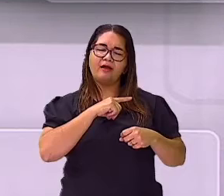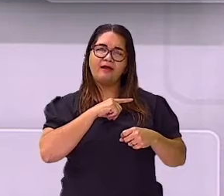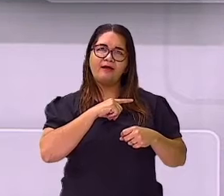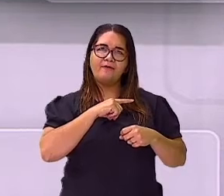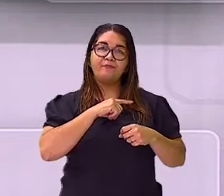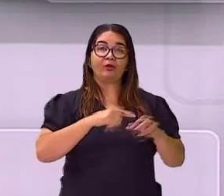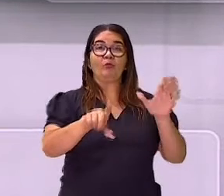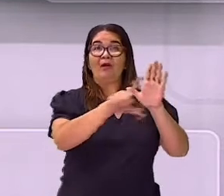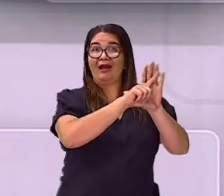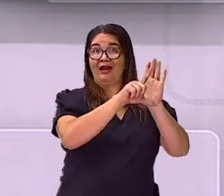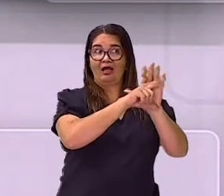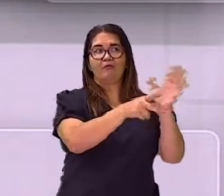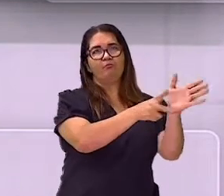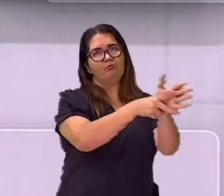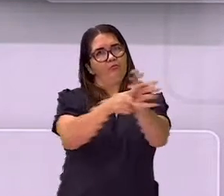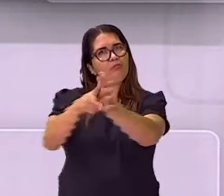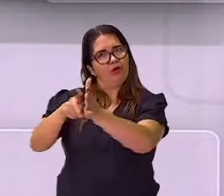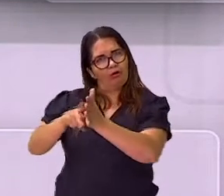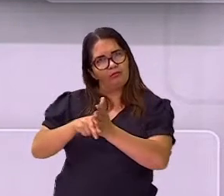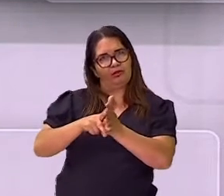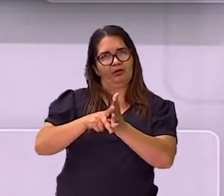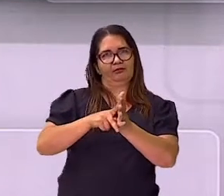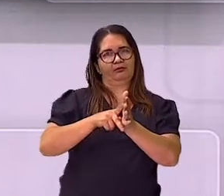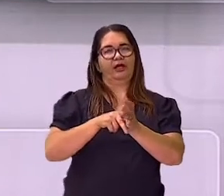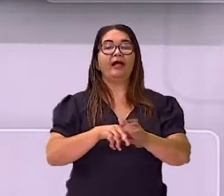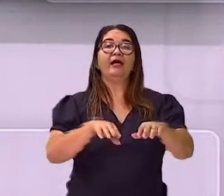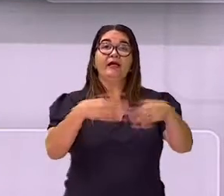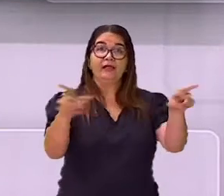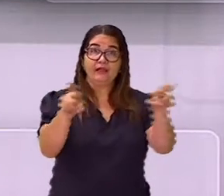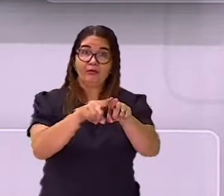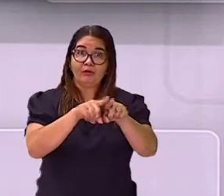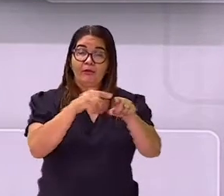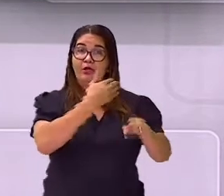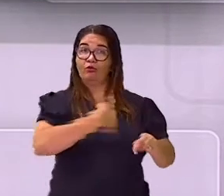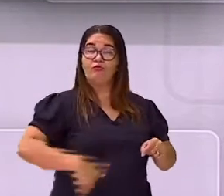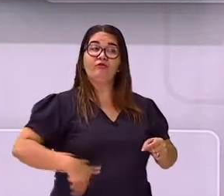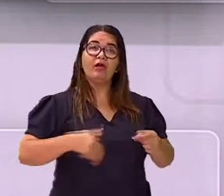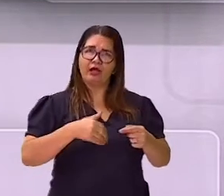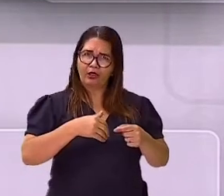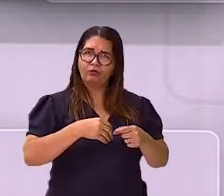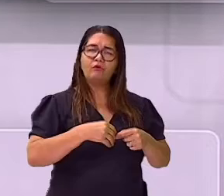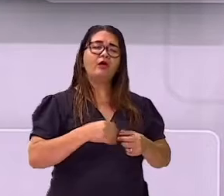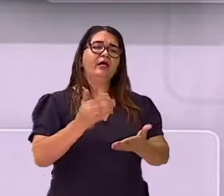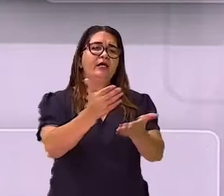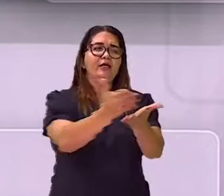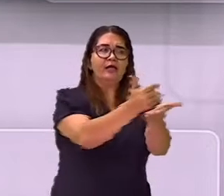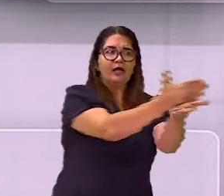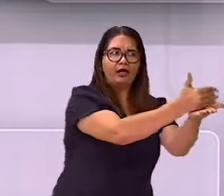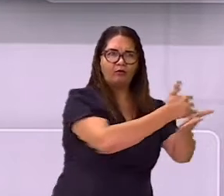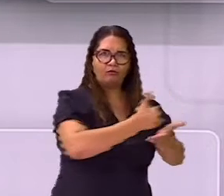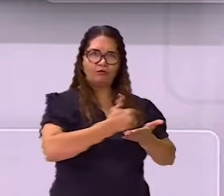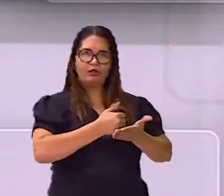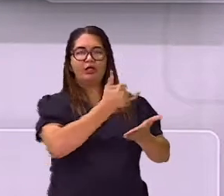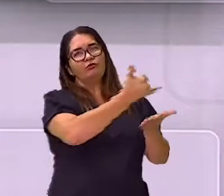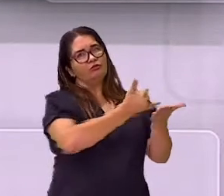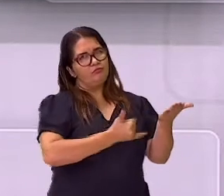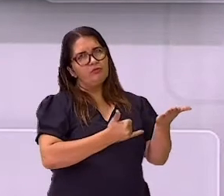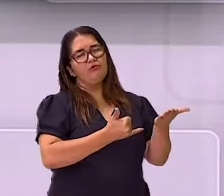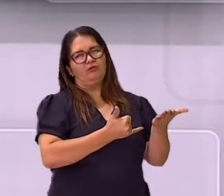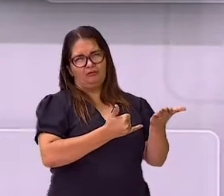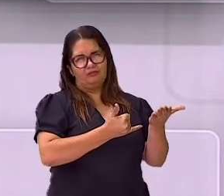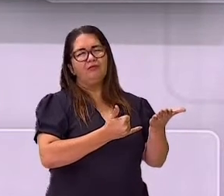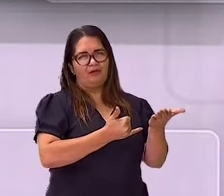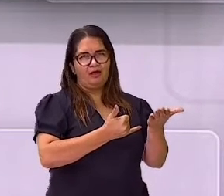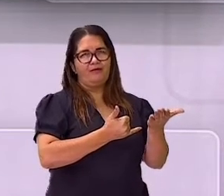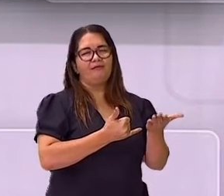lei geral de recolhimento do imposto, ele vinha lá de cima, como se fosse hoje aqui no Brasil o